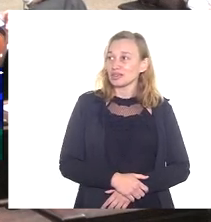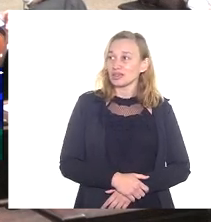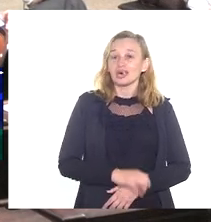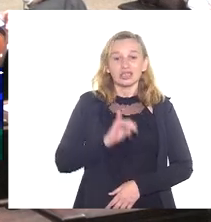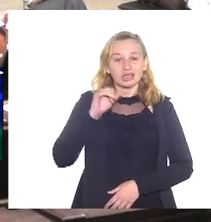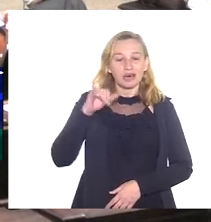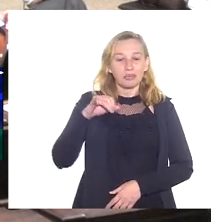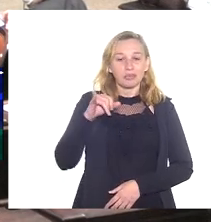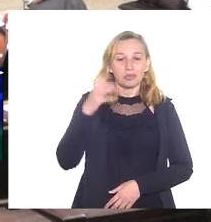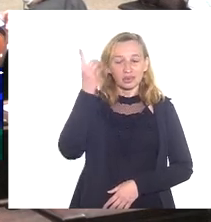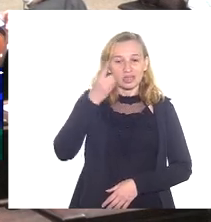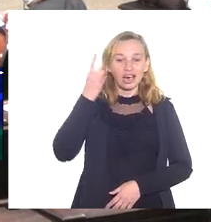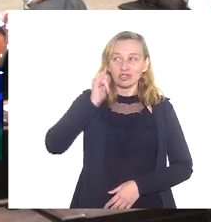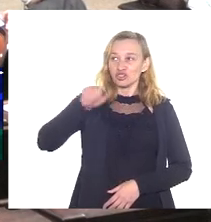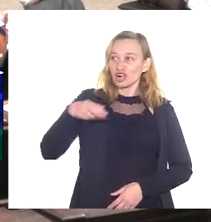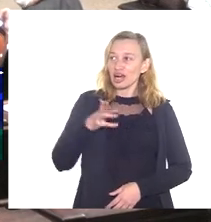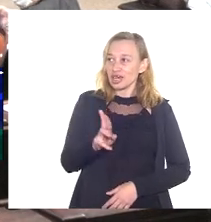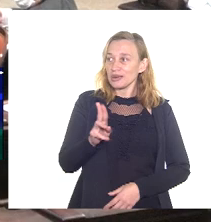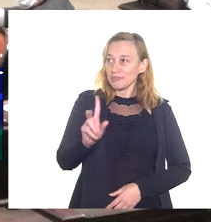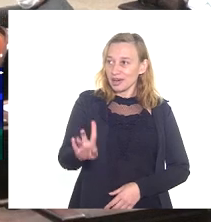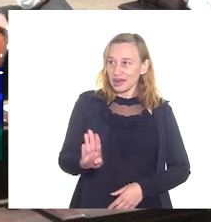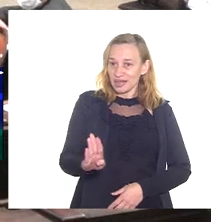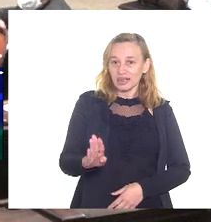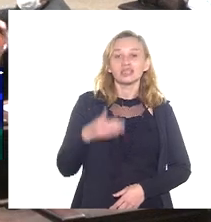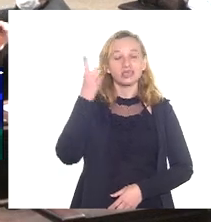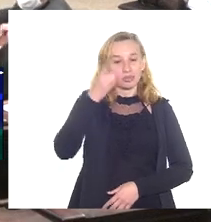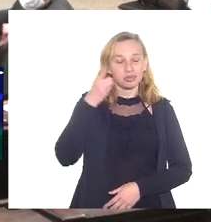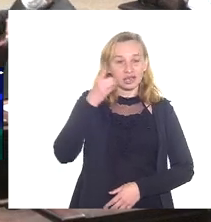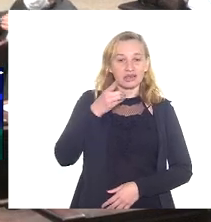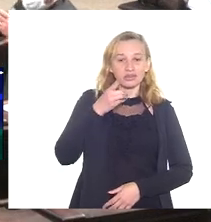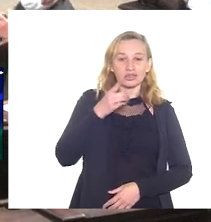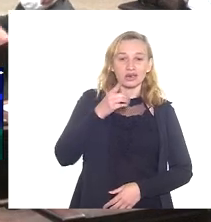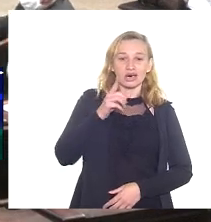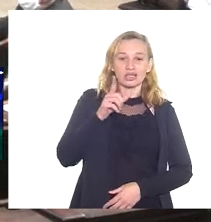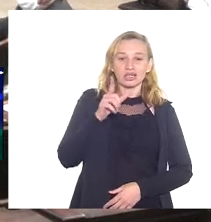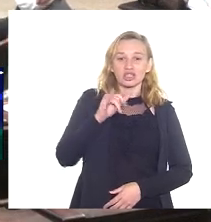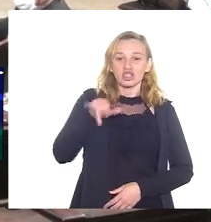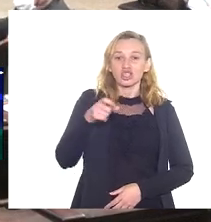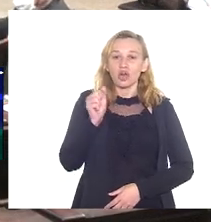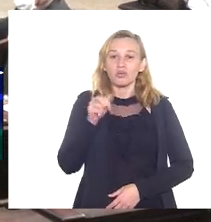Bittencourt. Deputado Jair Bittencourt. Deputado Jalmir Júnior.